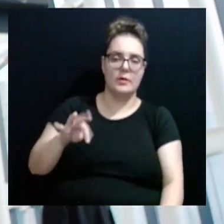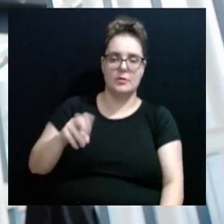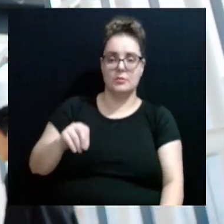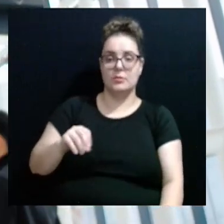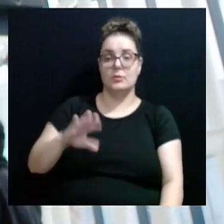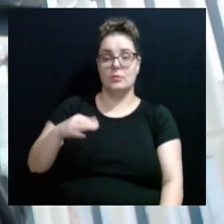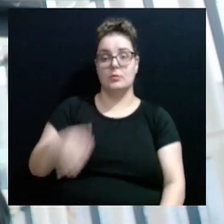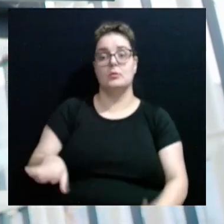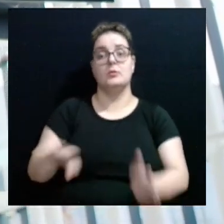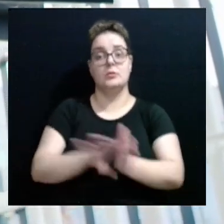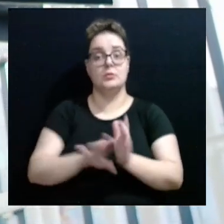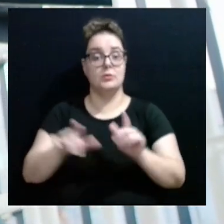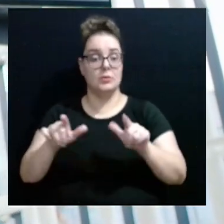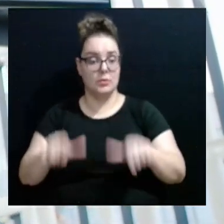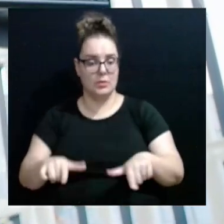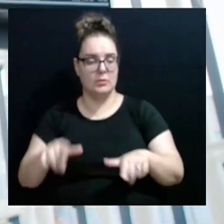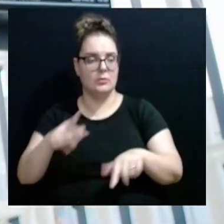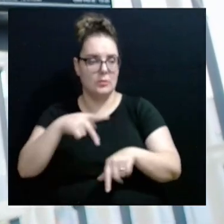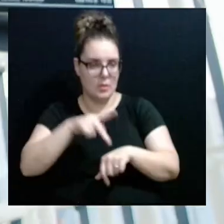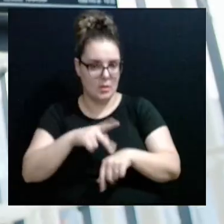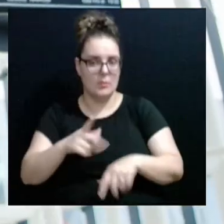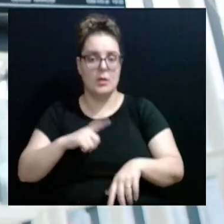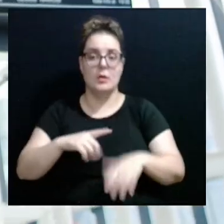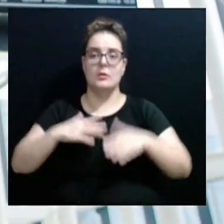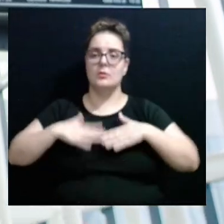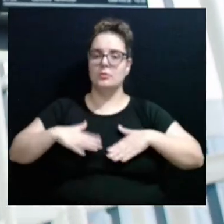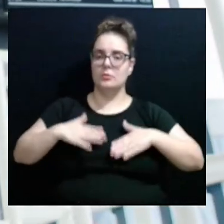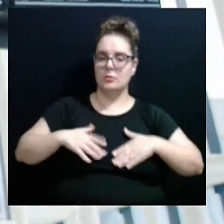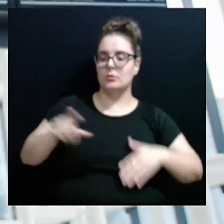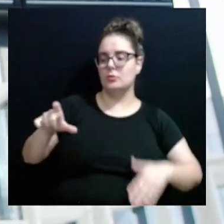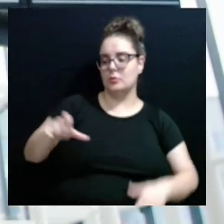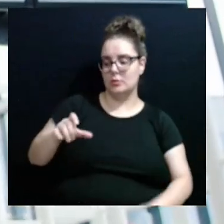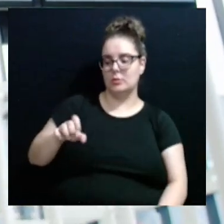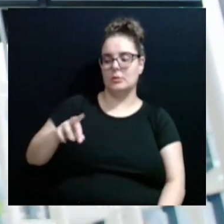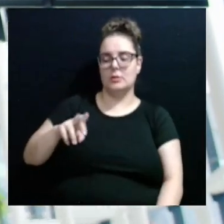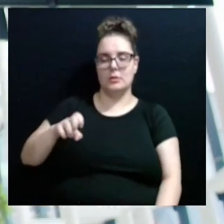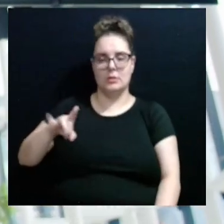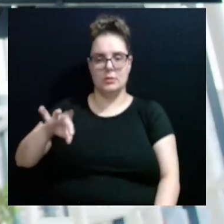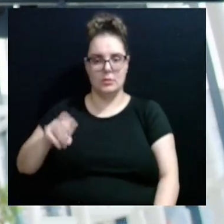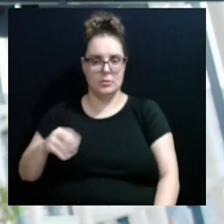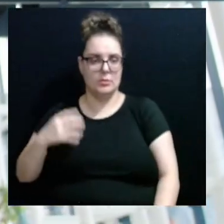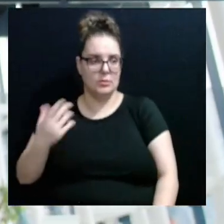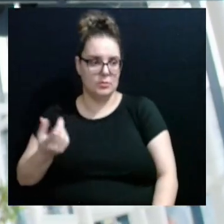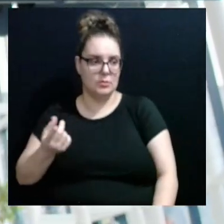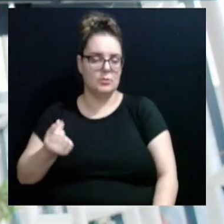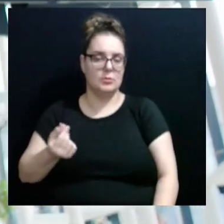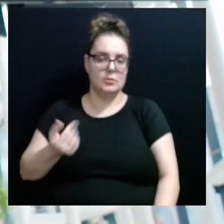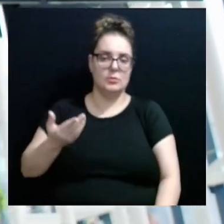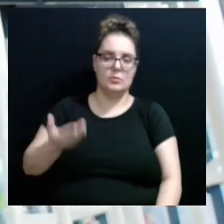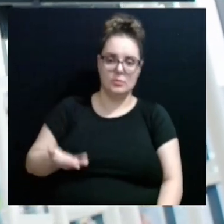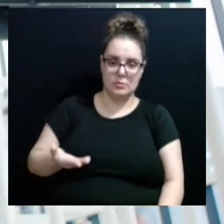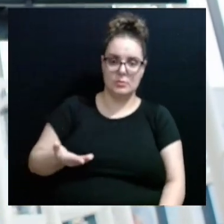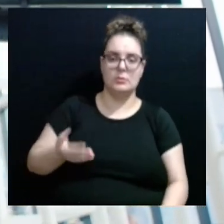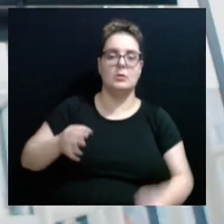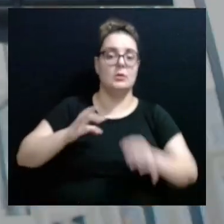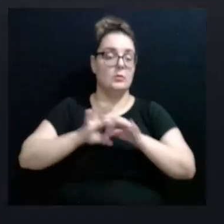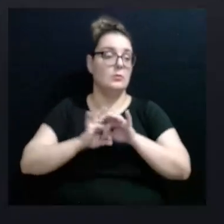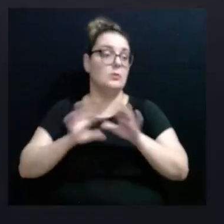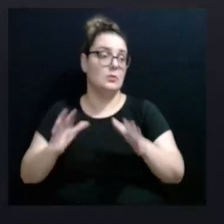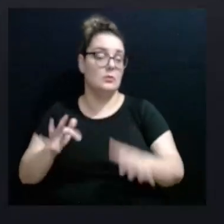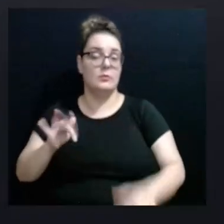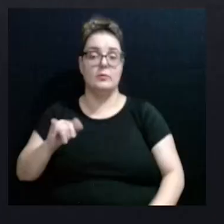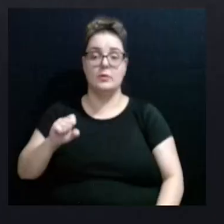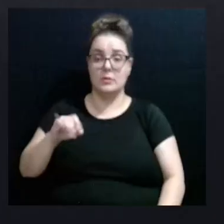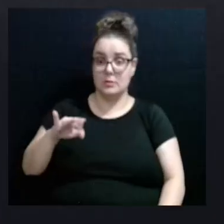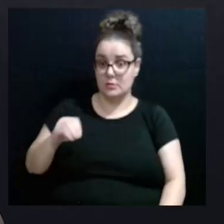você tenha tranquilidade, além do cartão de crédito, além do dinheiro ali já disponível, físico e mais o que